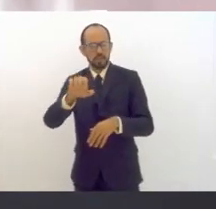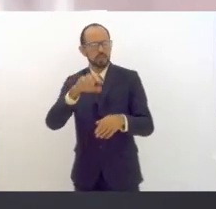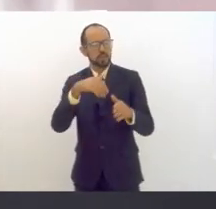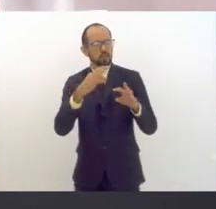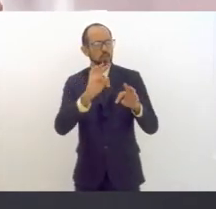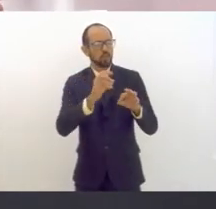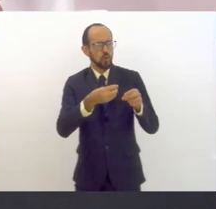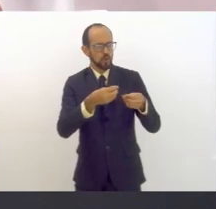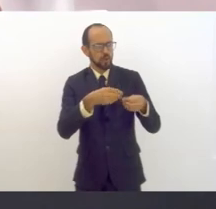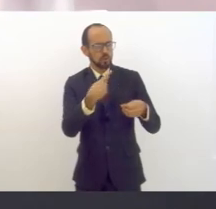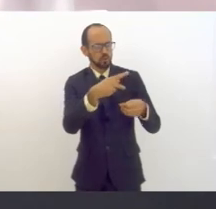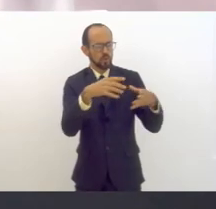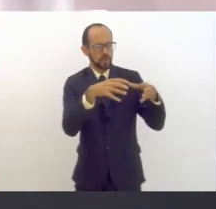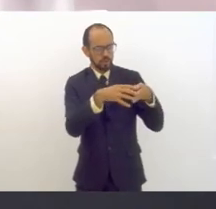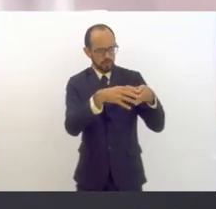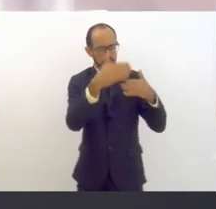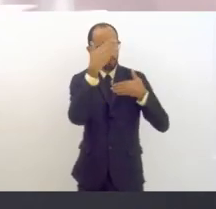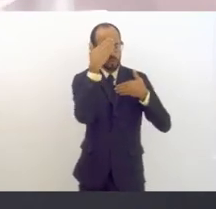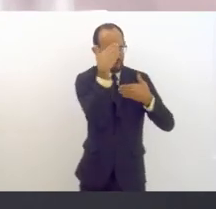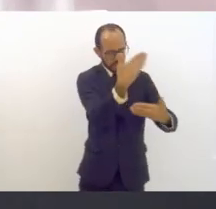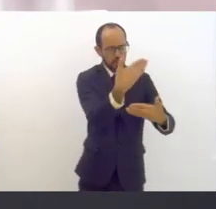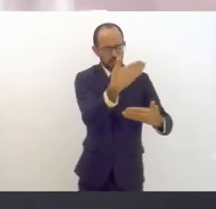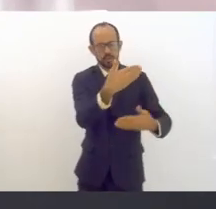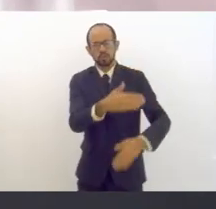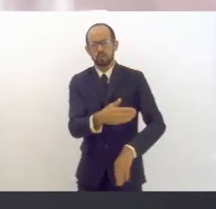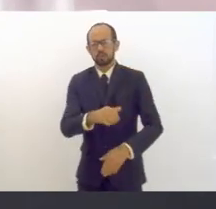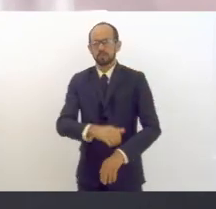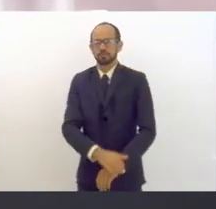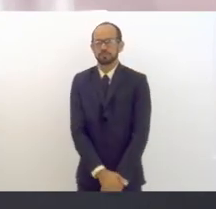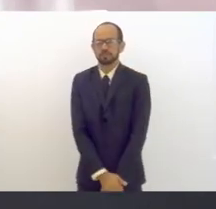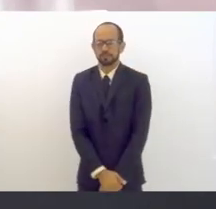secretário e de todos os demais presentes.